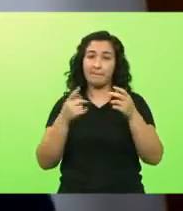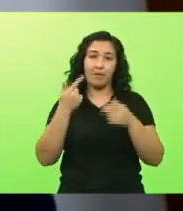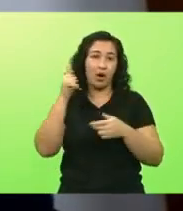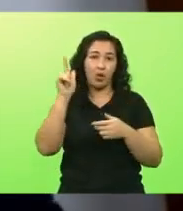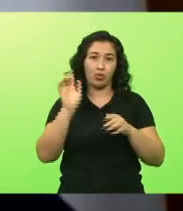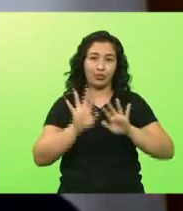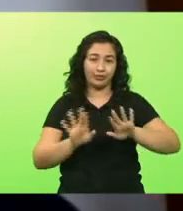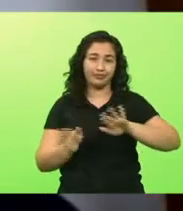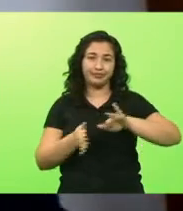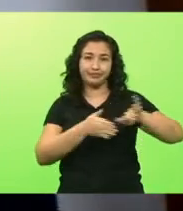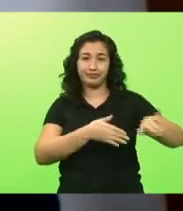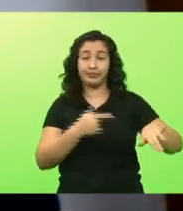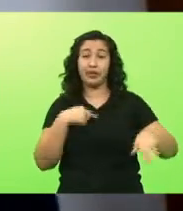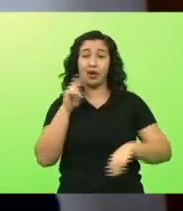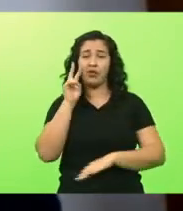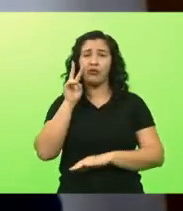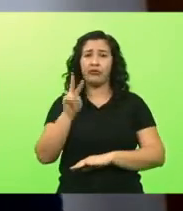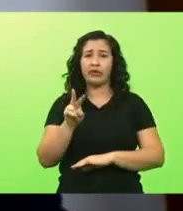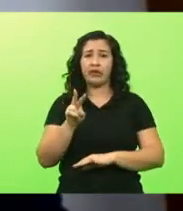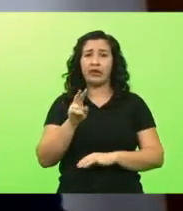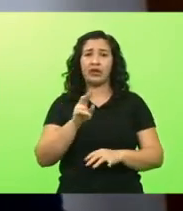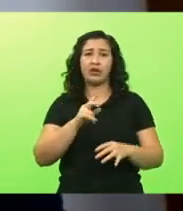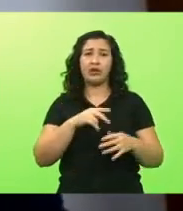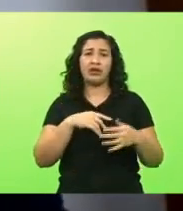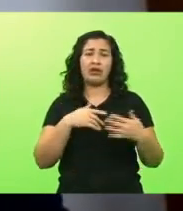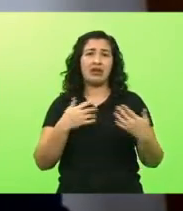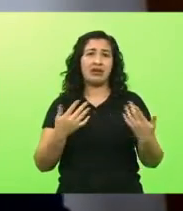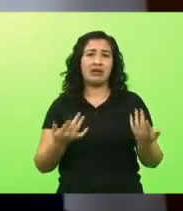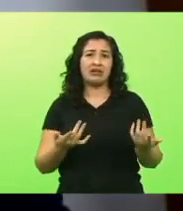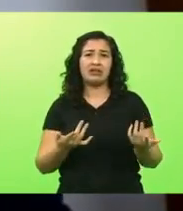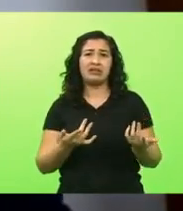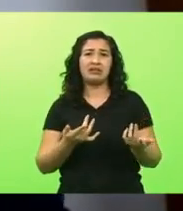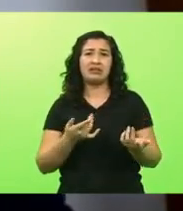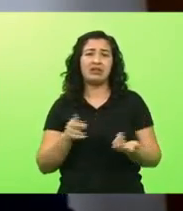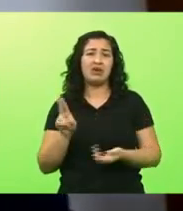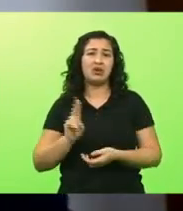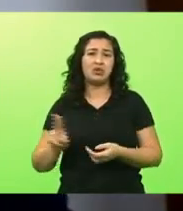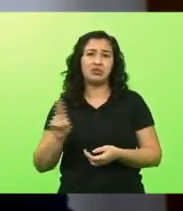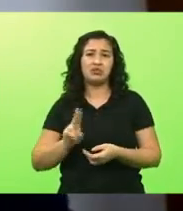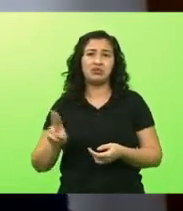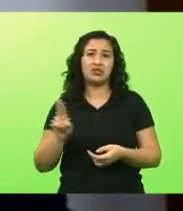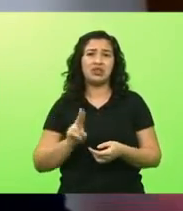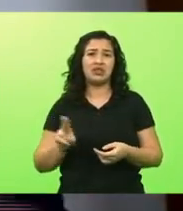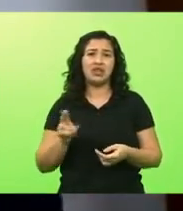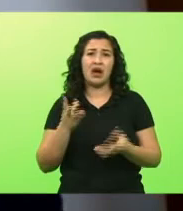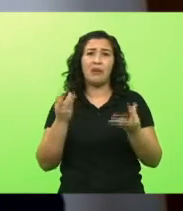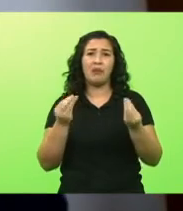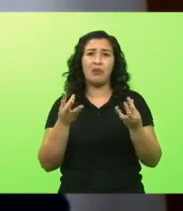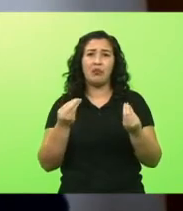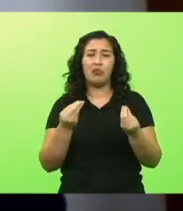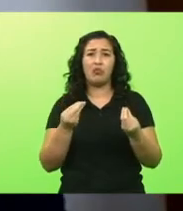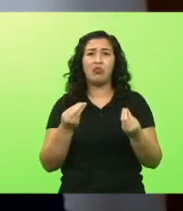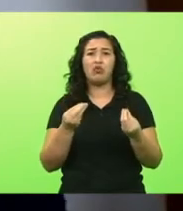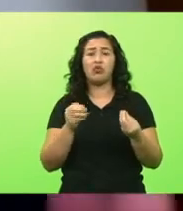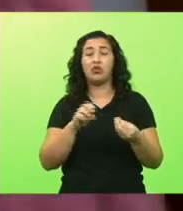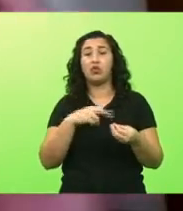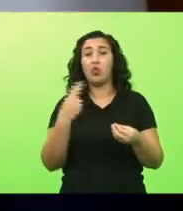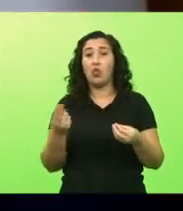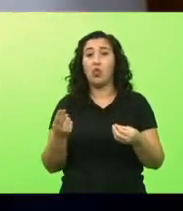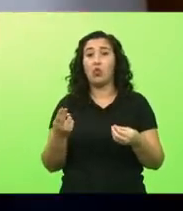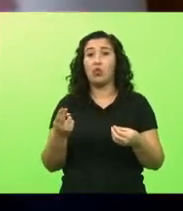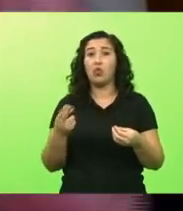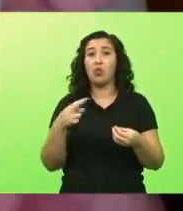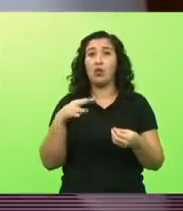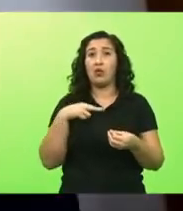assim a automatização, o uso exagerado ou a privação do uso